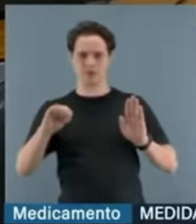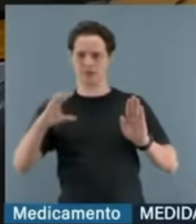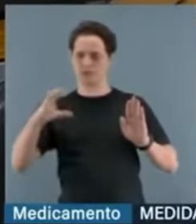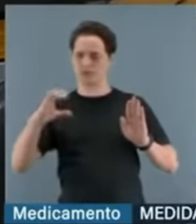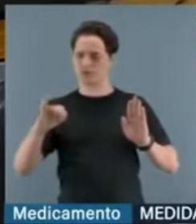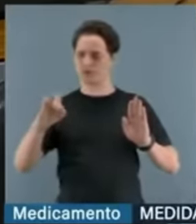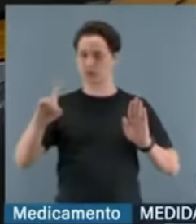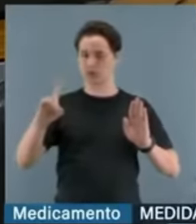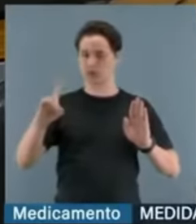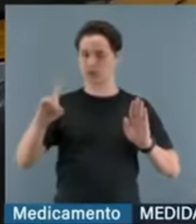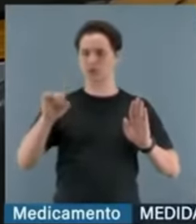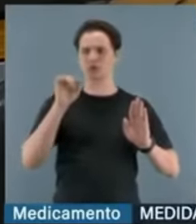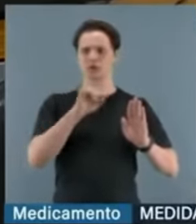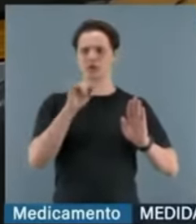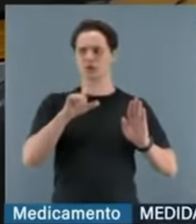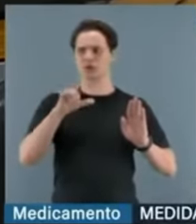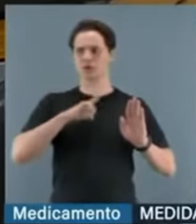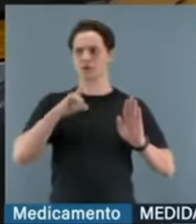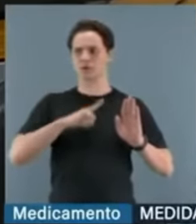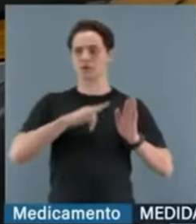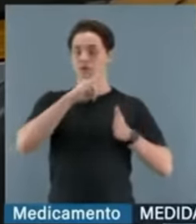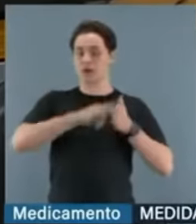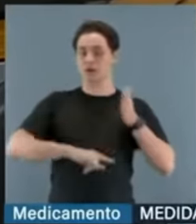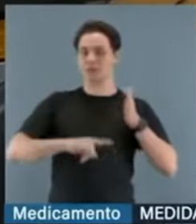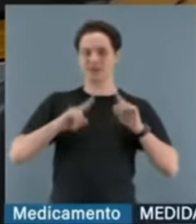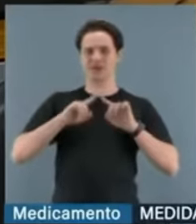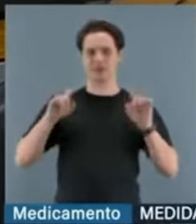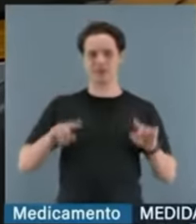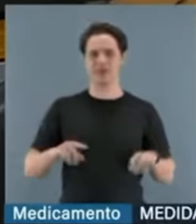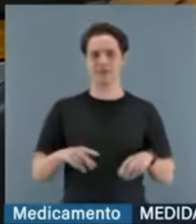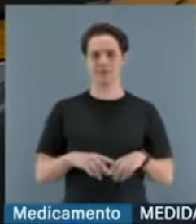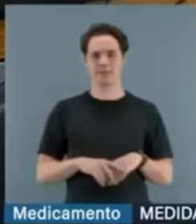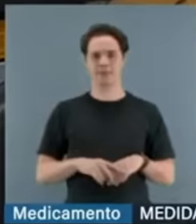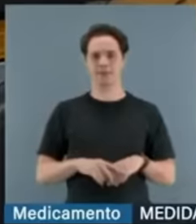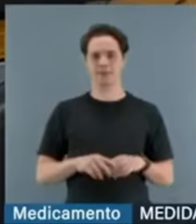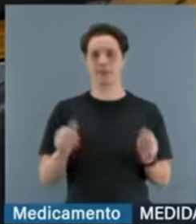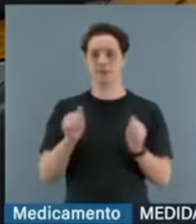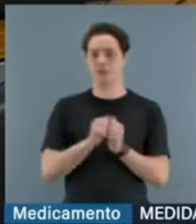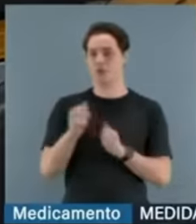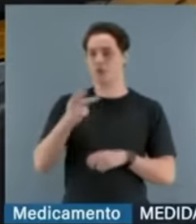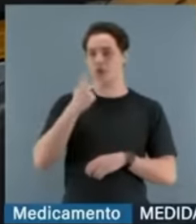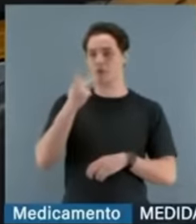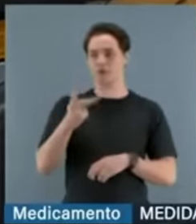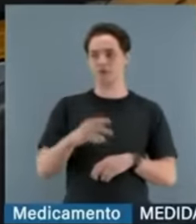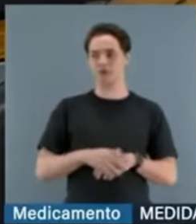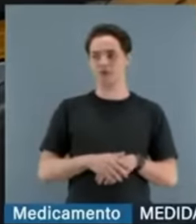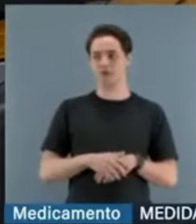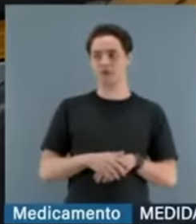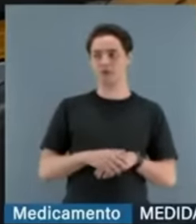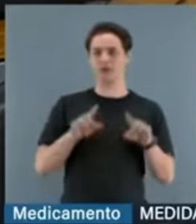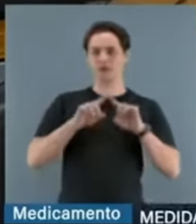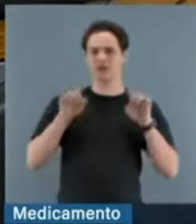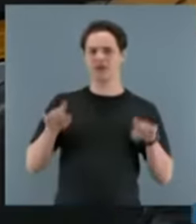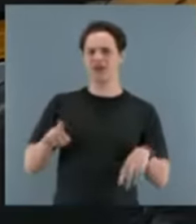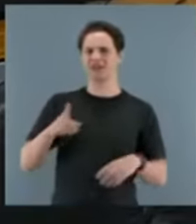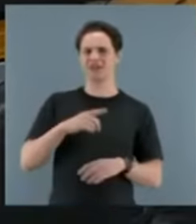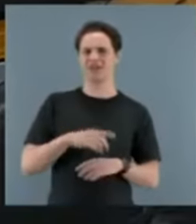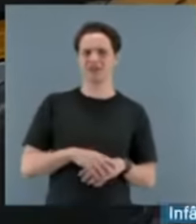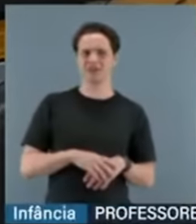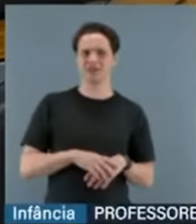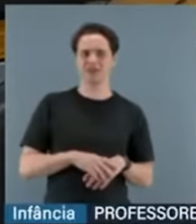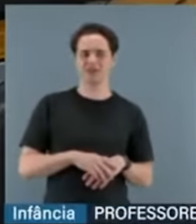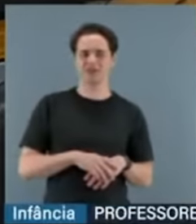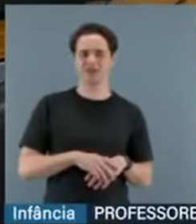Então, a documentação é farta. Ele não quer falar, mas... a documentação